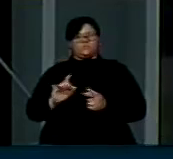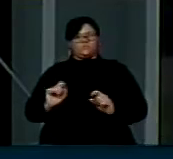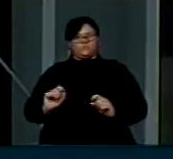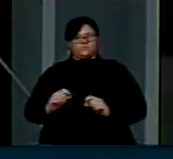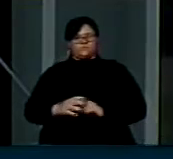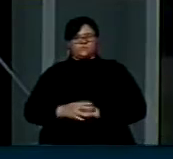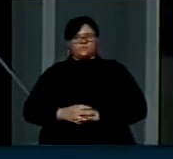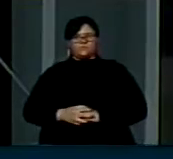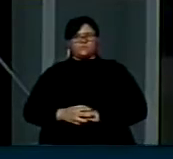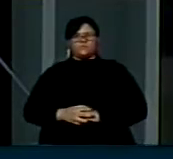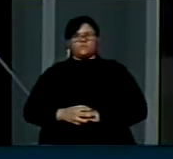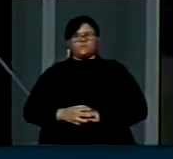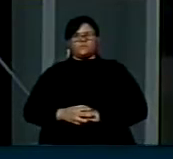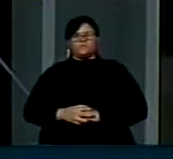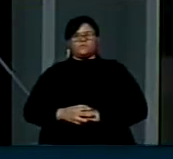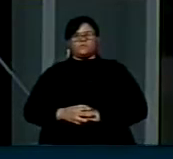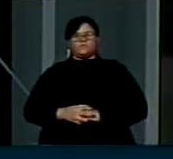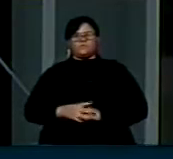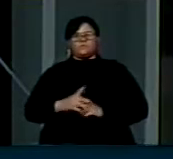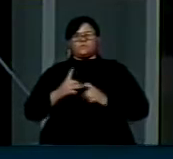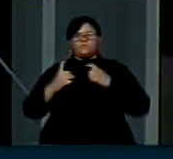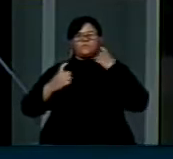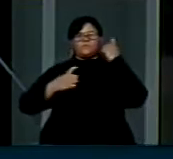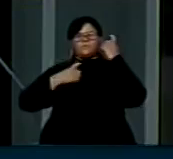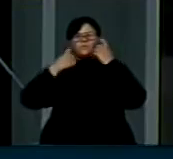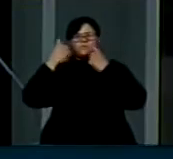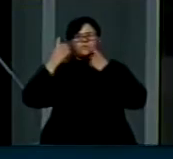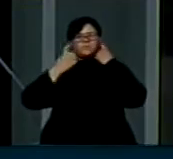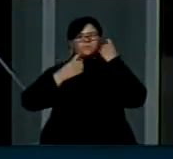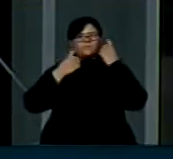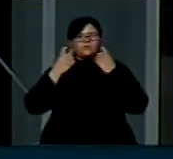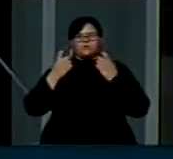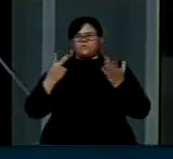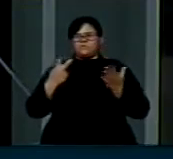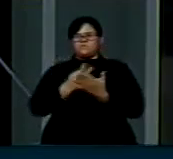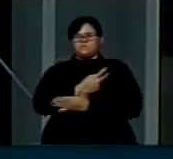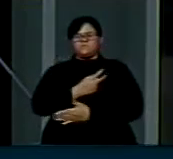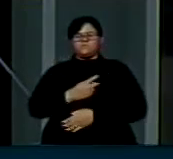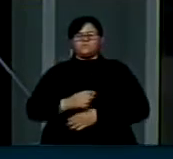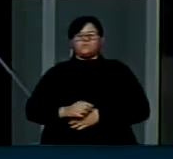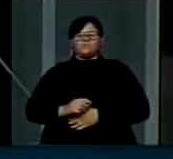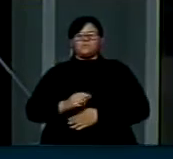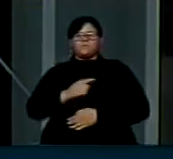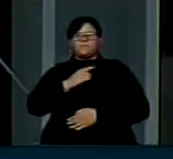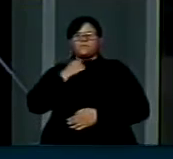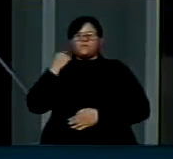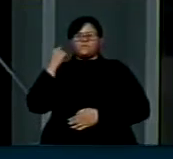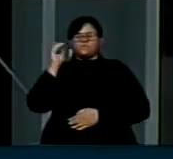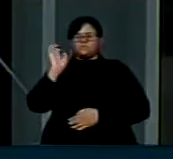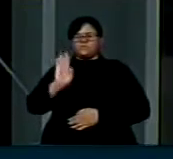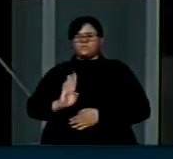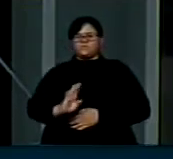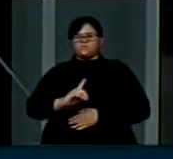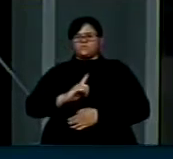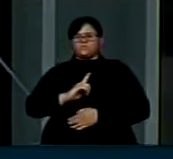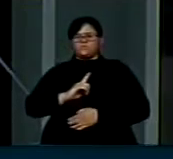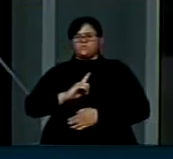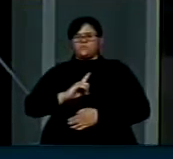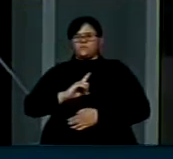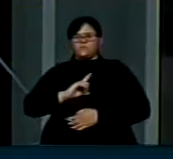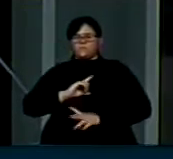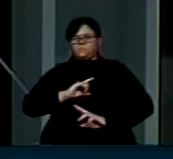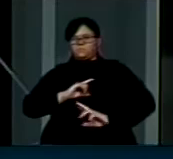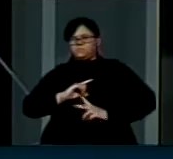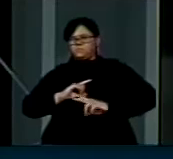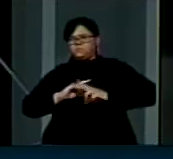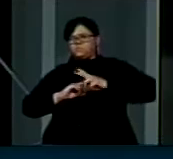para o preocupante fato de que os homicídios no Brasil tiveram aumento de